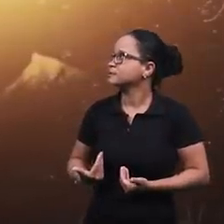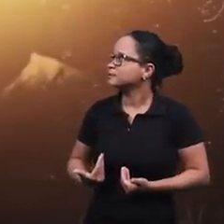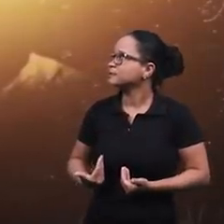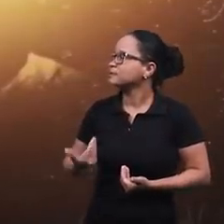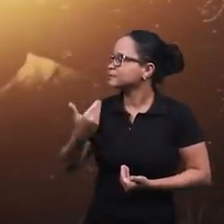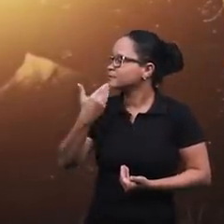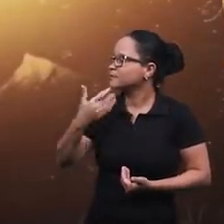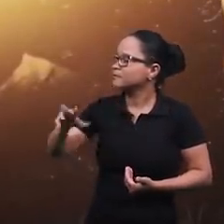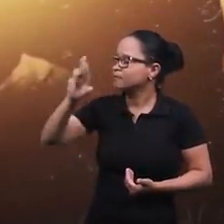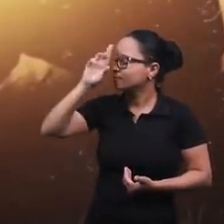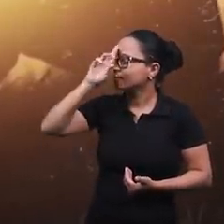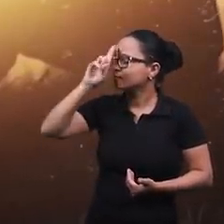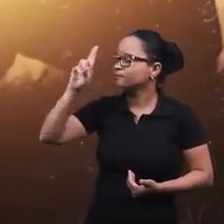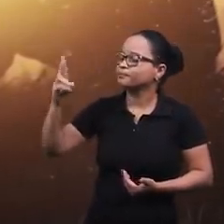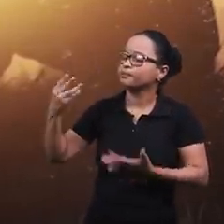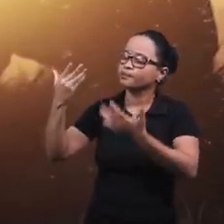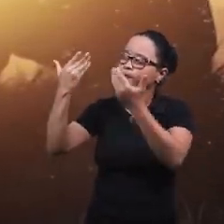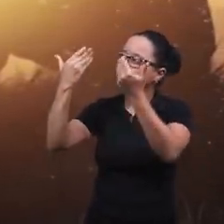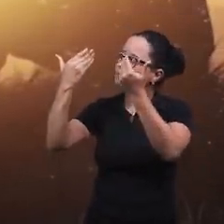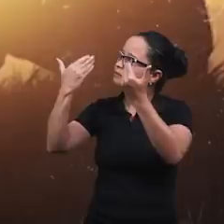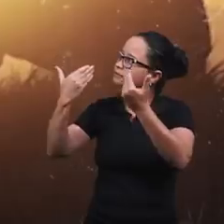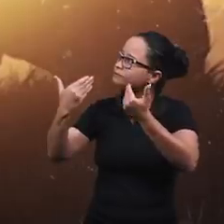eu de